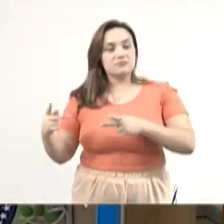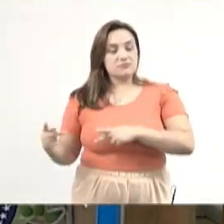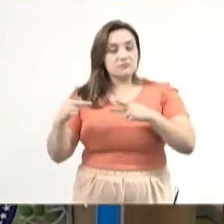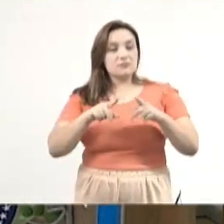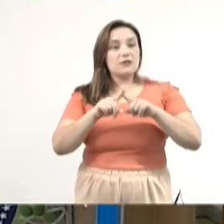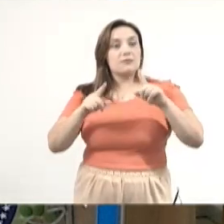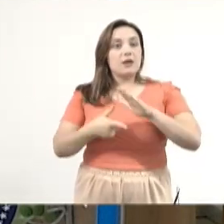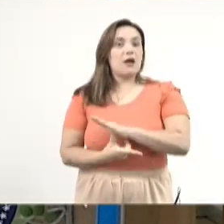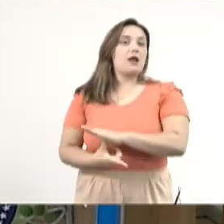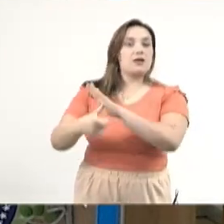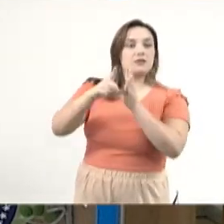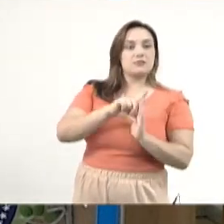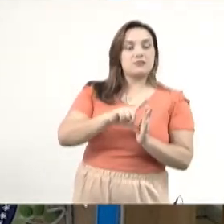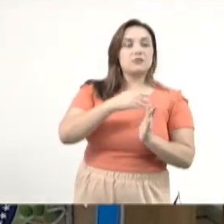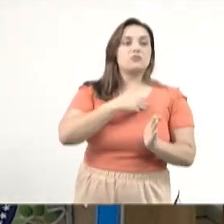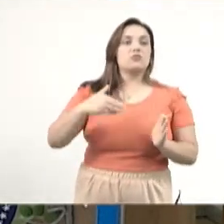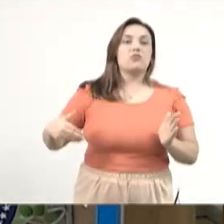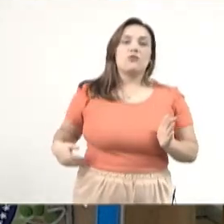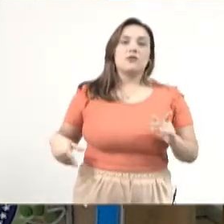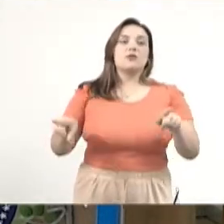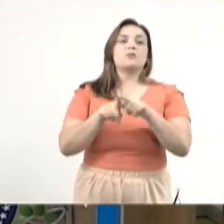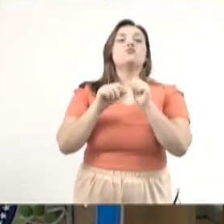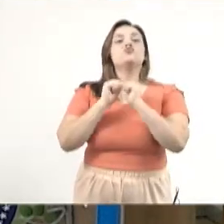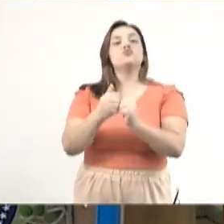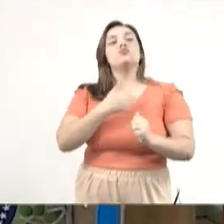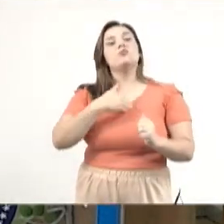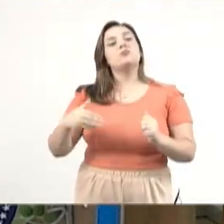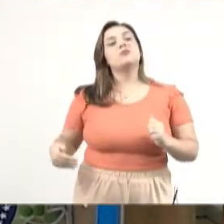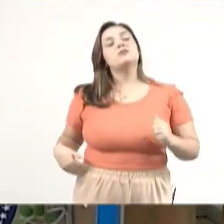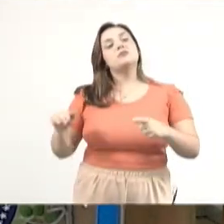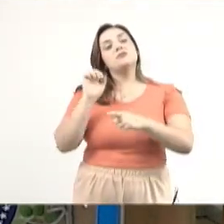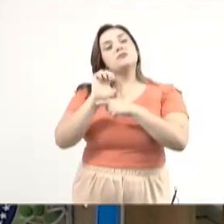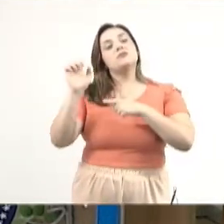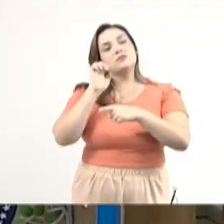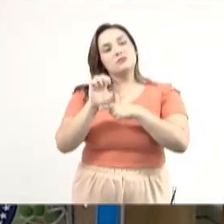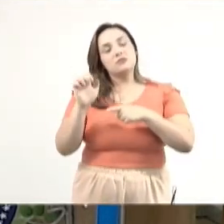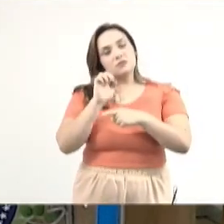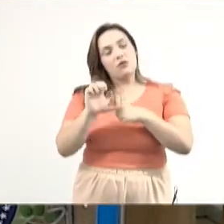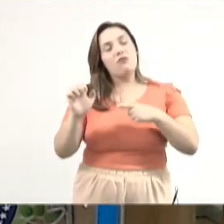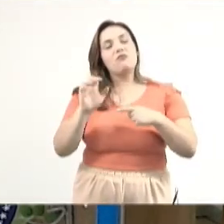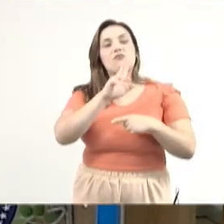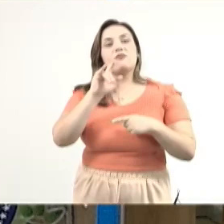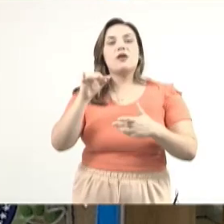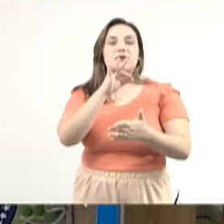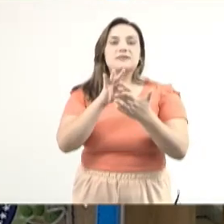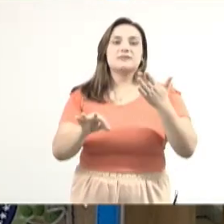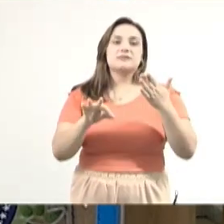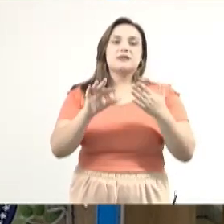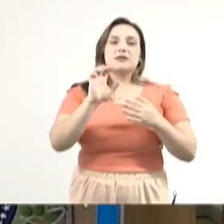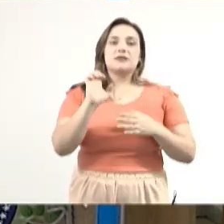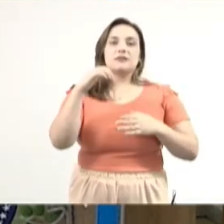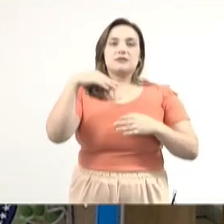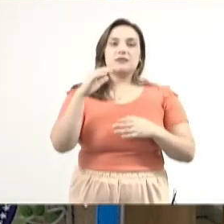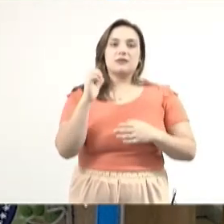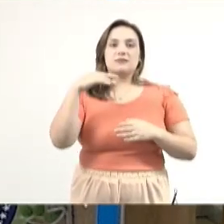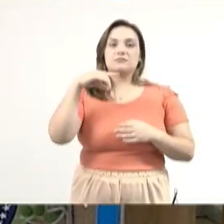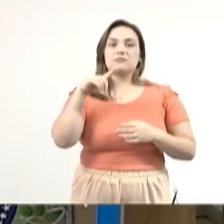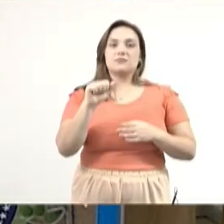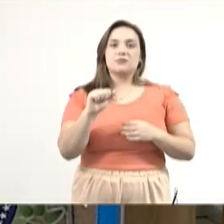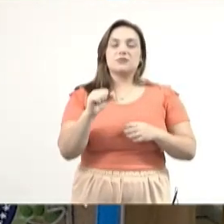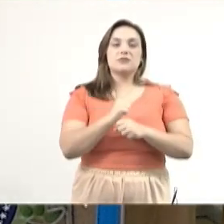dessa visita, governo e deputados estaduais assinam nesta tarde as emendas parlamentares referentes ao ano de